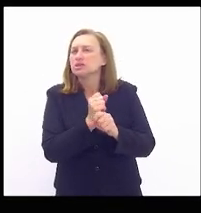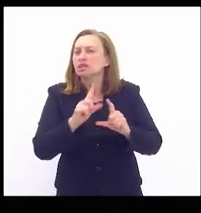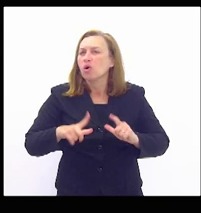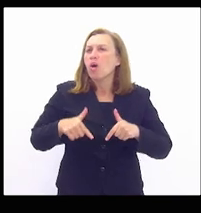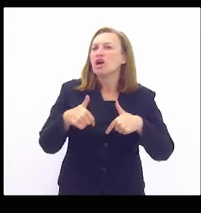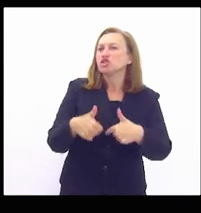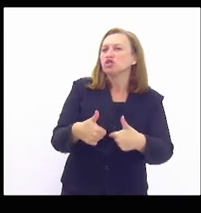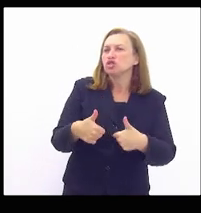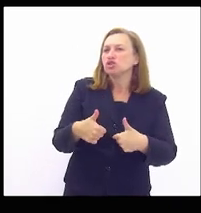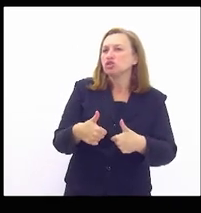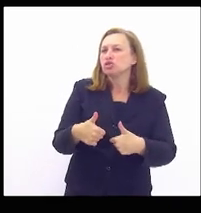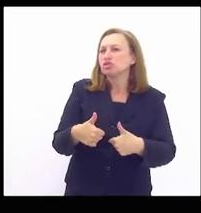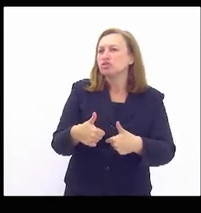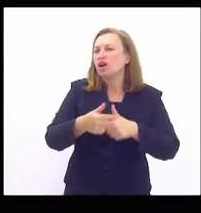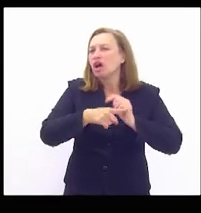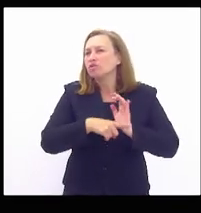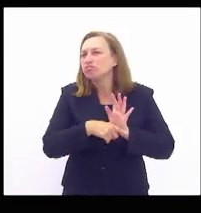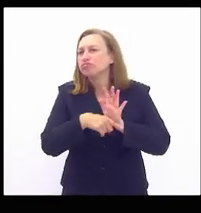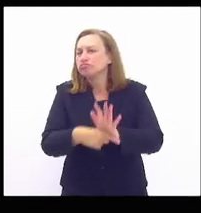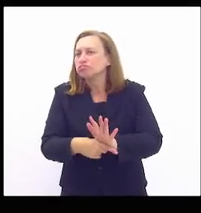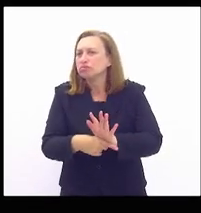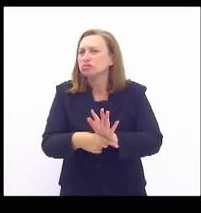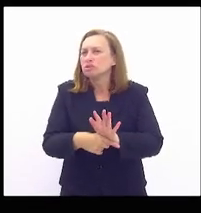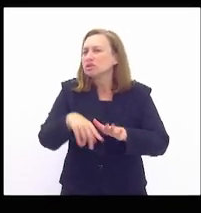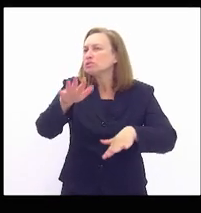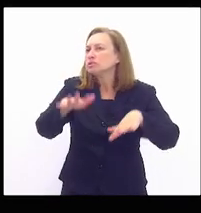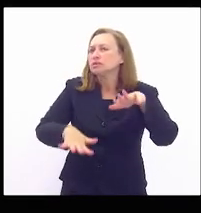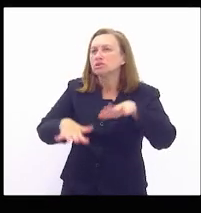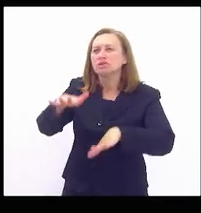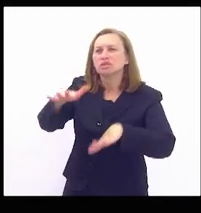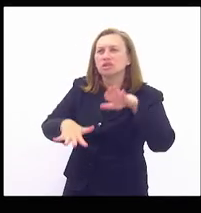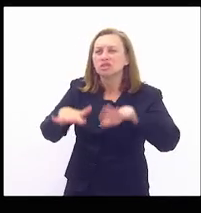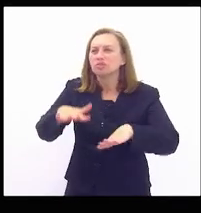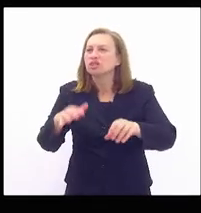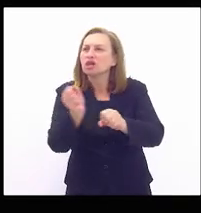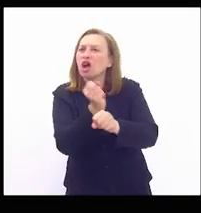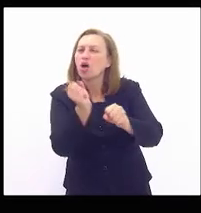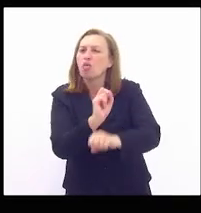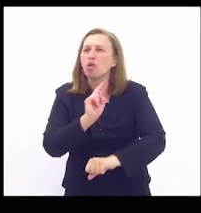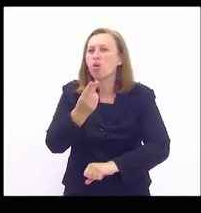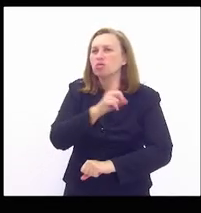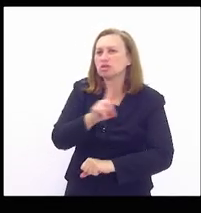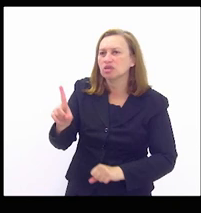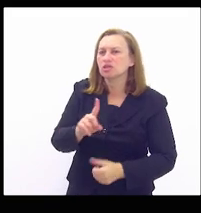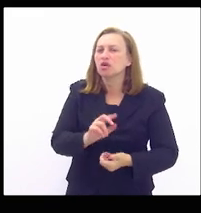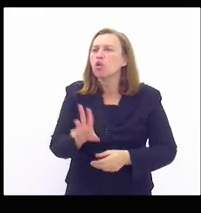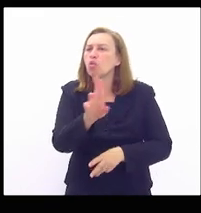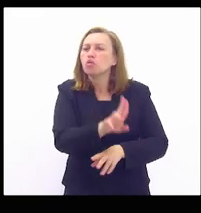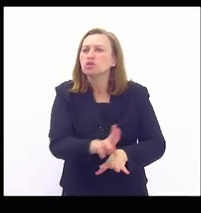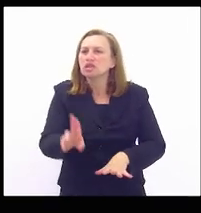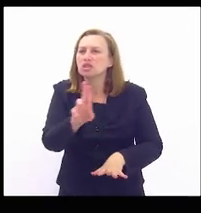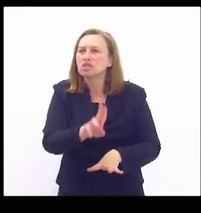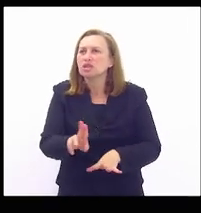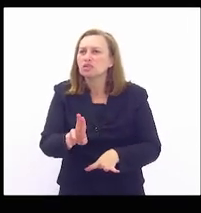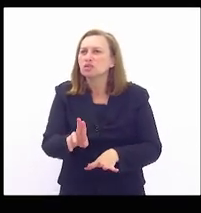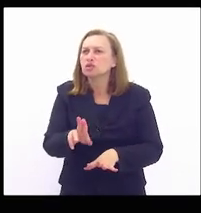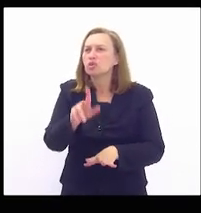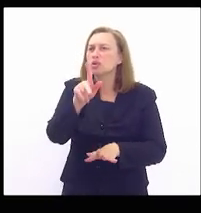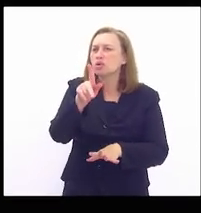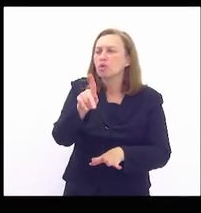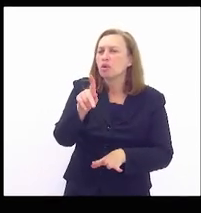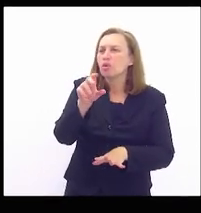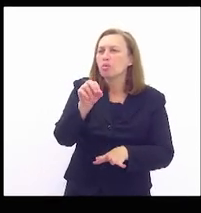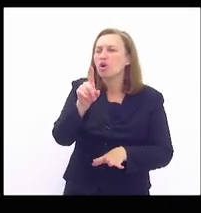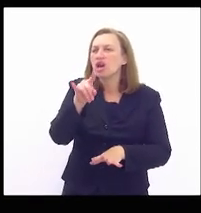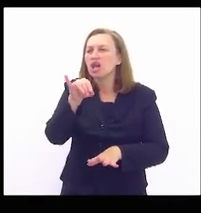vão perpetuar, independente da obra ou não, como é a utilização do polímero